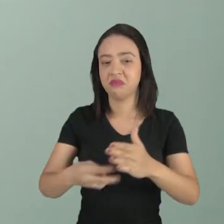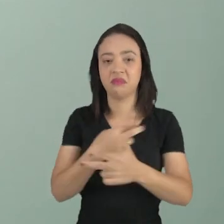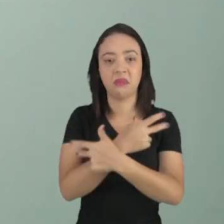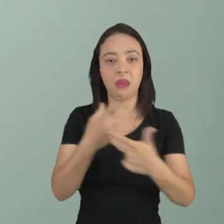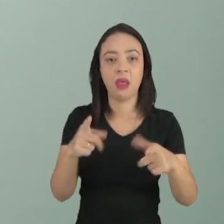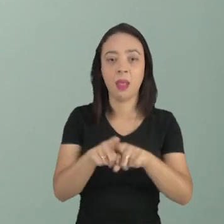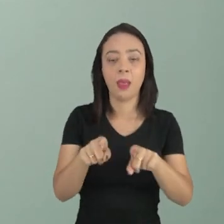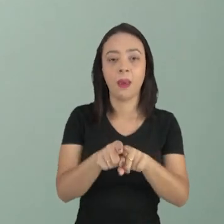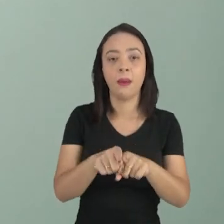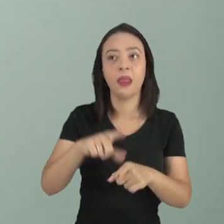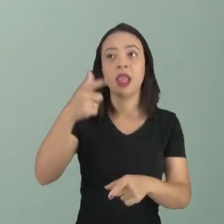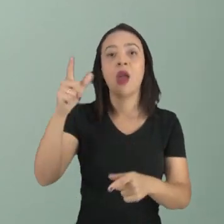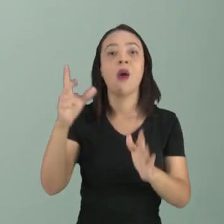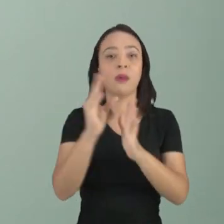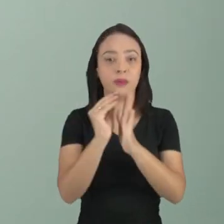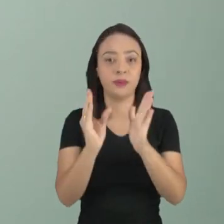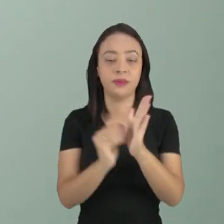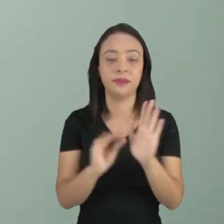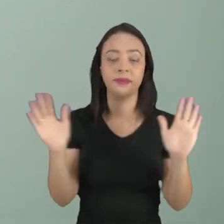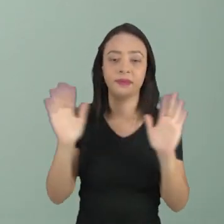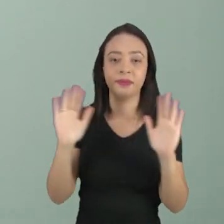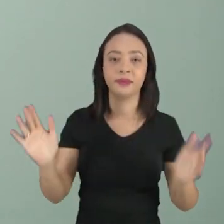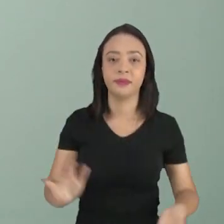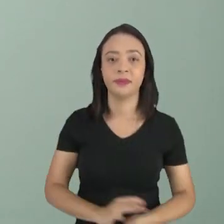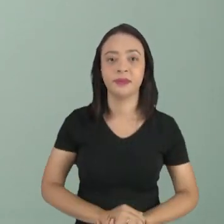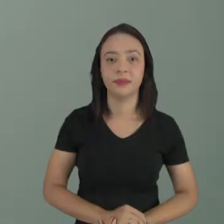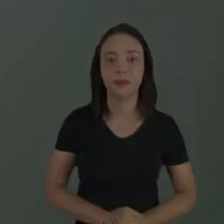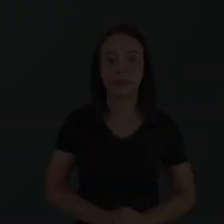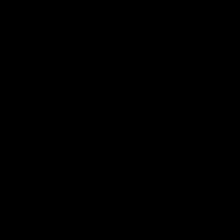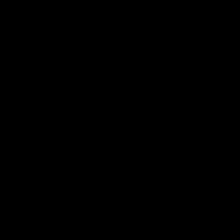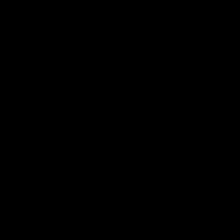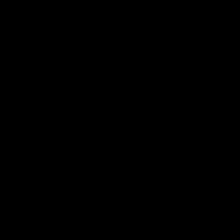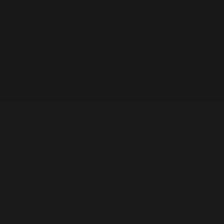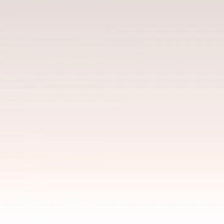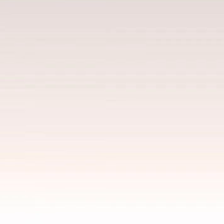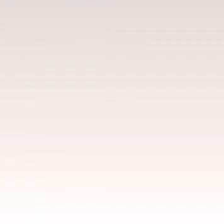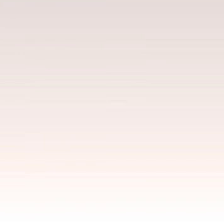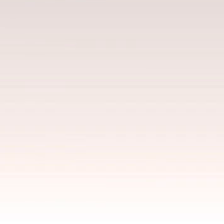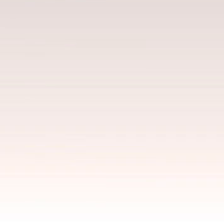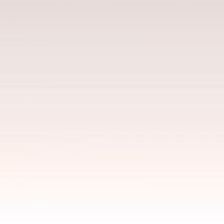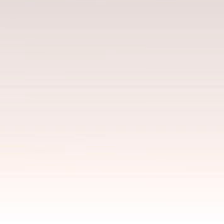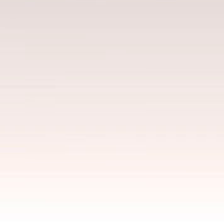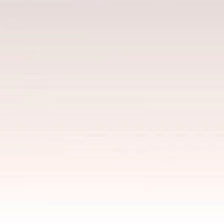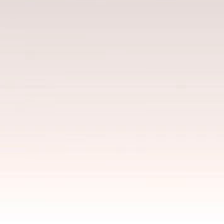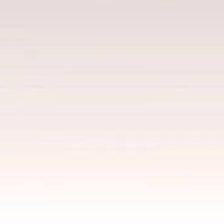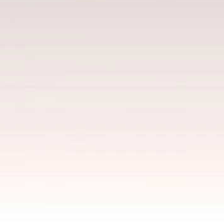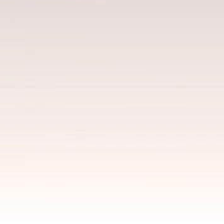e também ter acesso a outros conteúdos. See you next class!